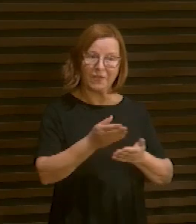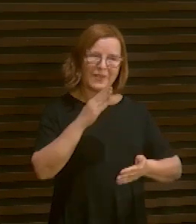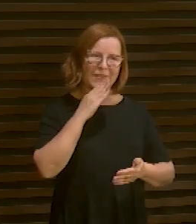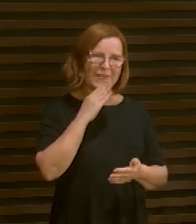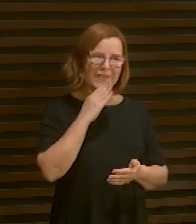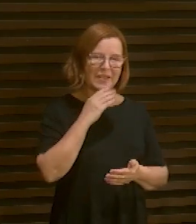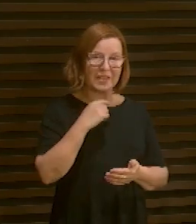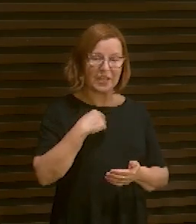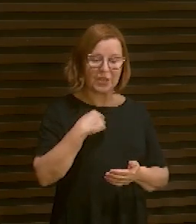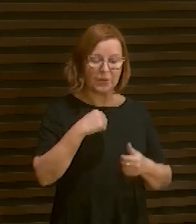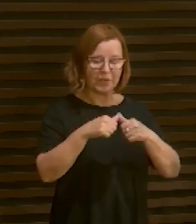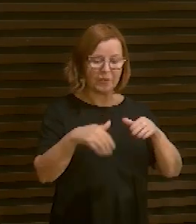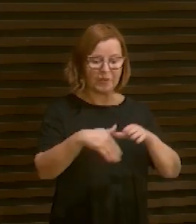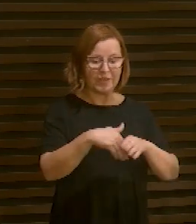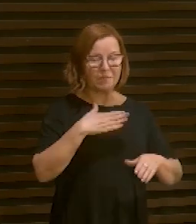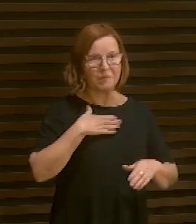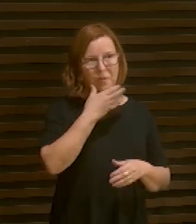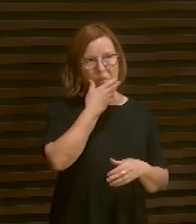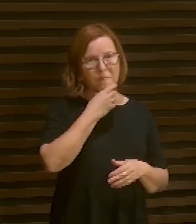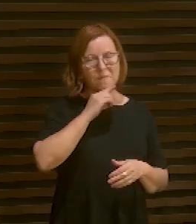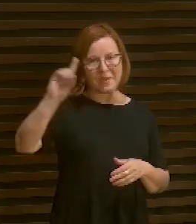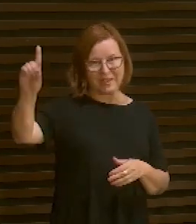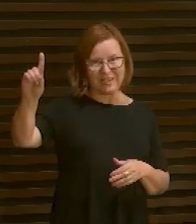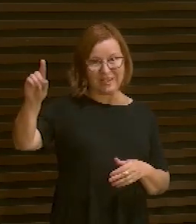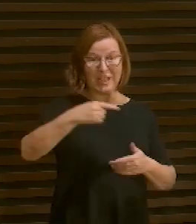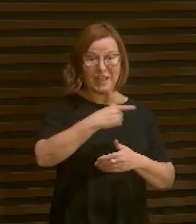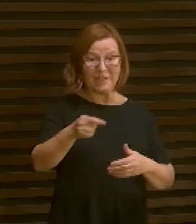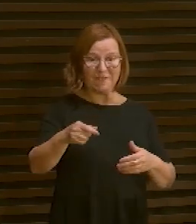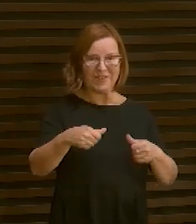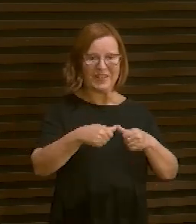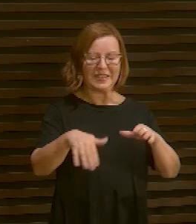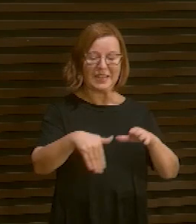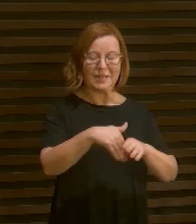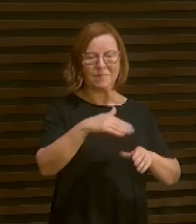que eu estou em meu Pai, e vós em mim,